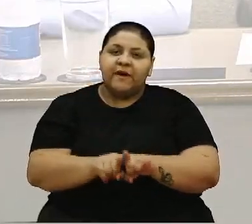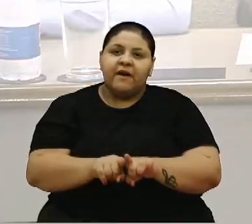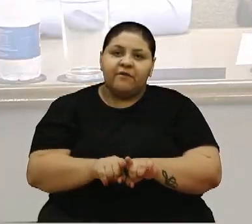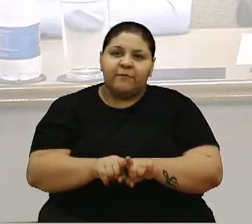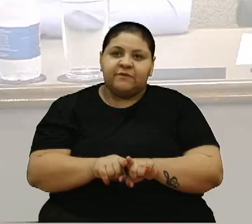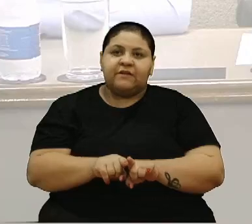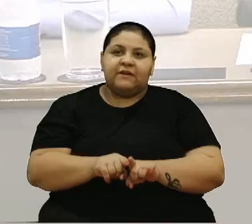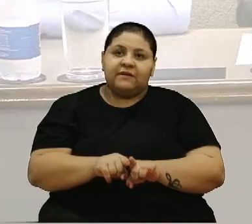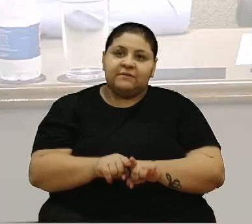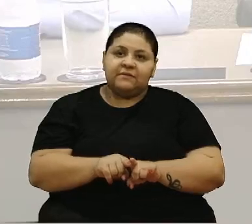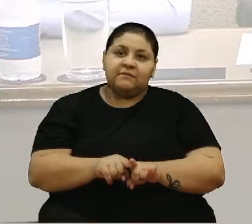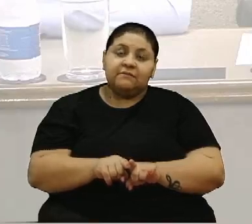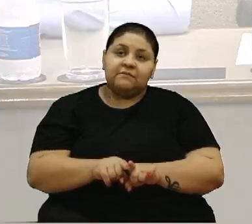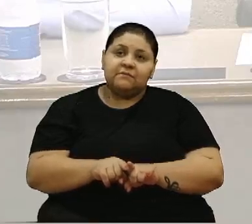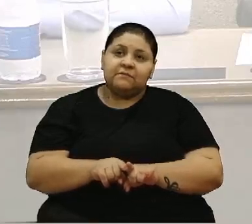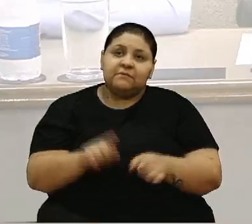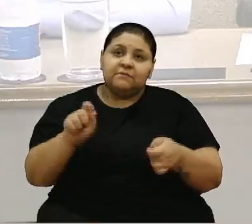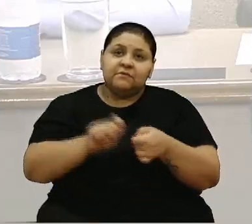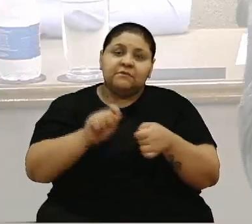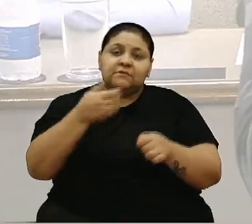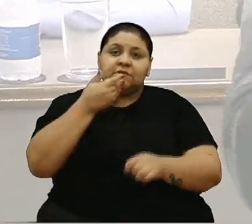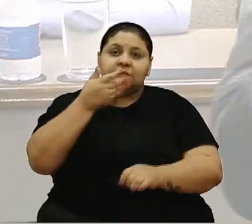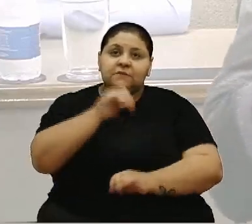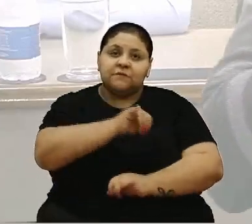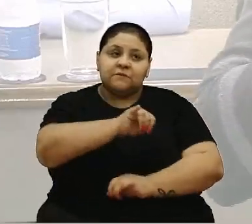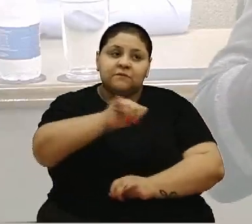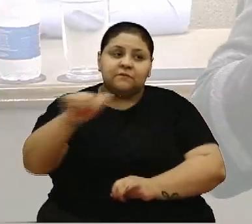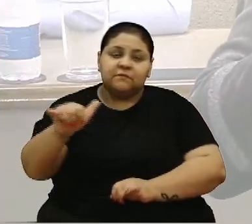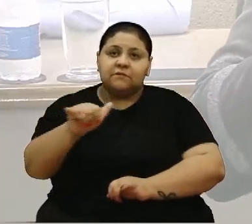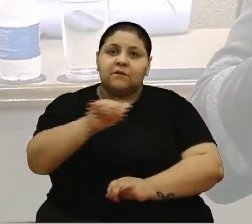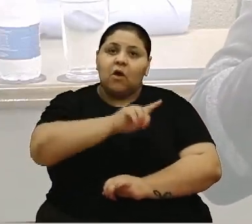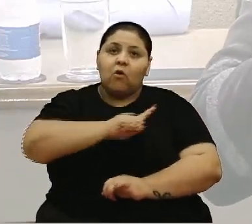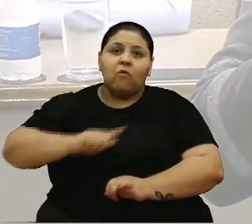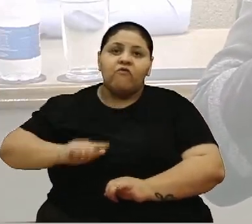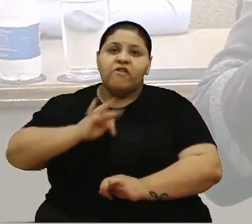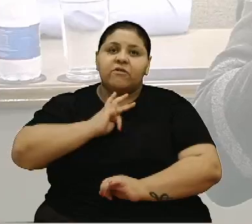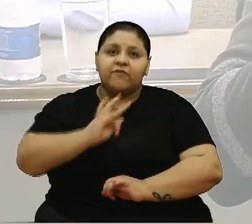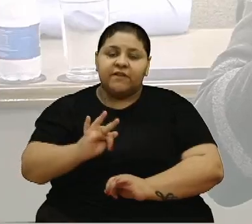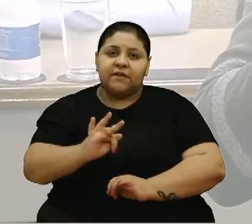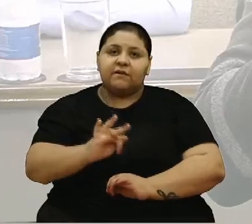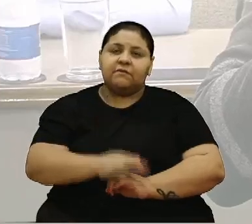não me compete, de fazer um pedido de informações ao governo federal.